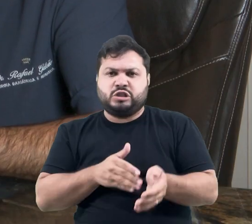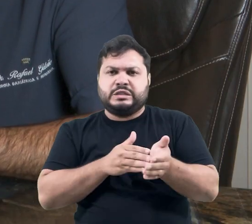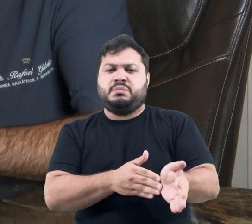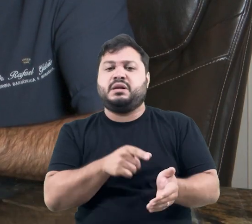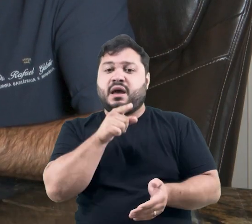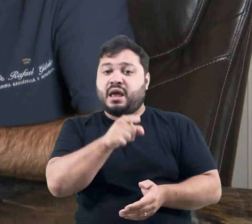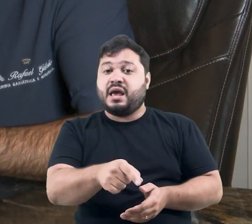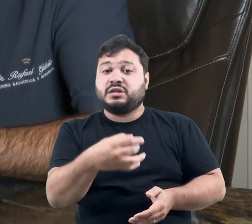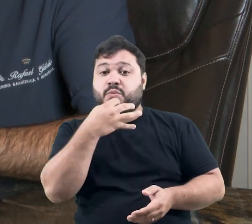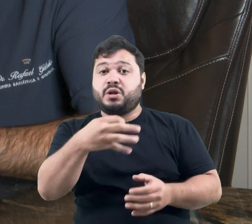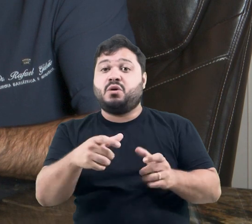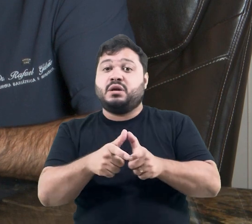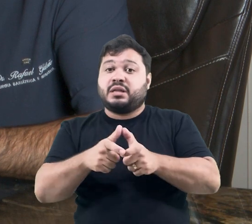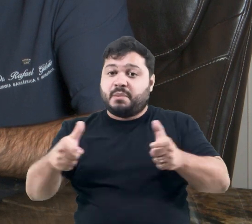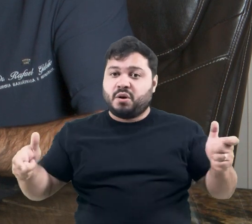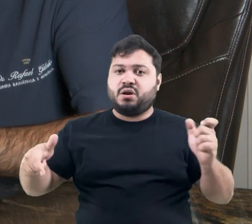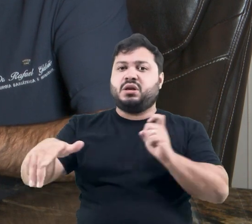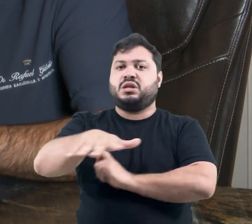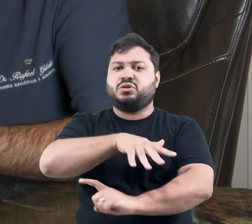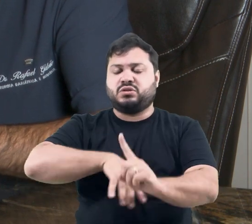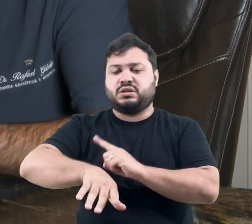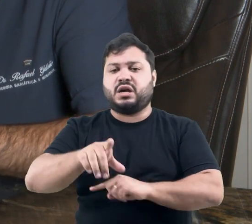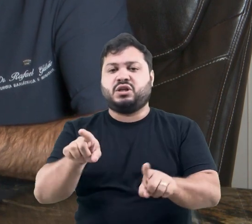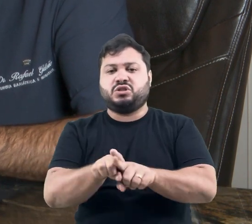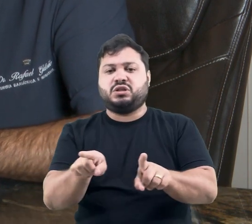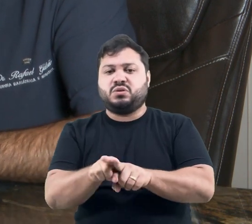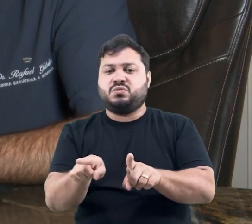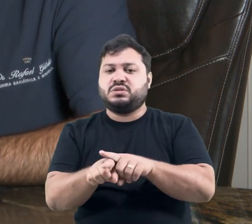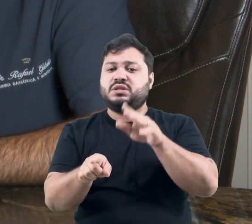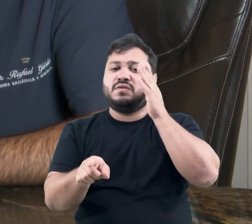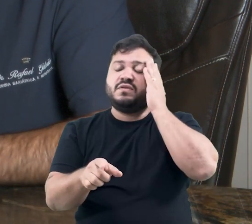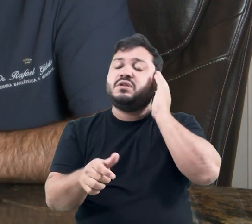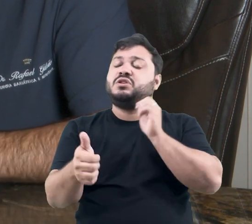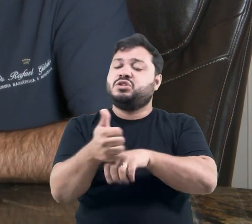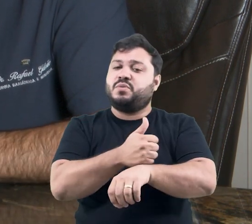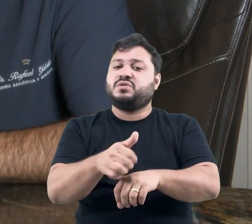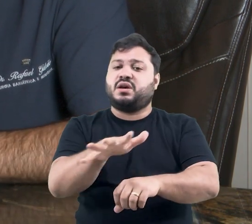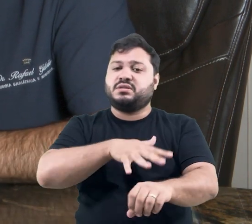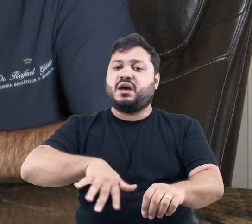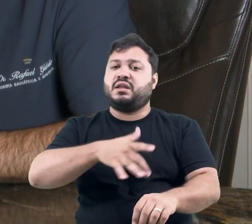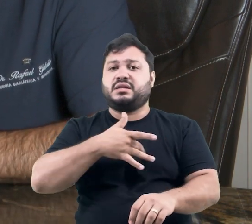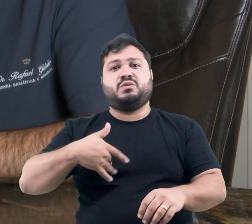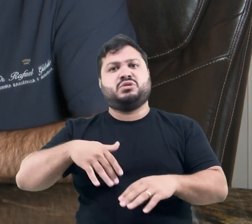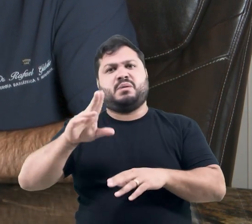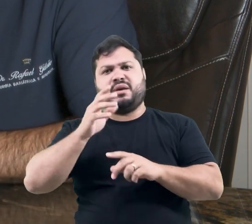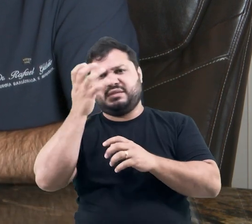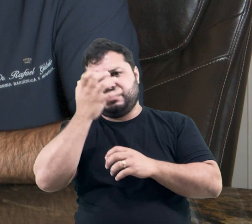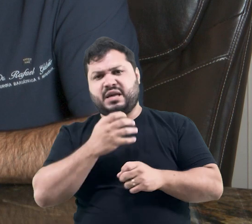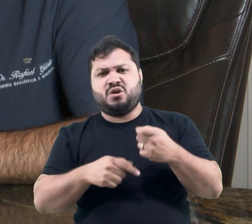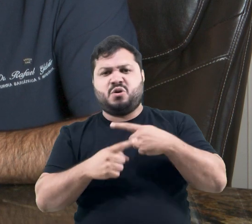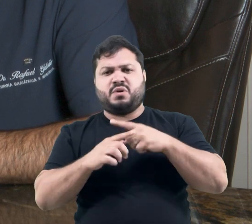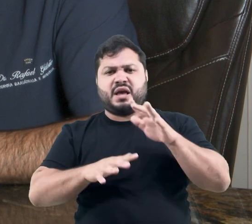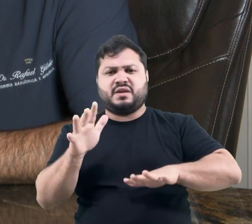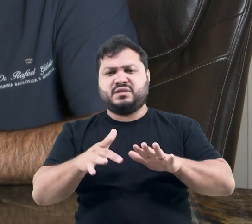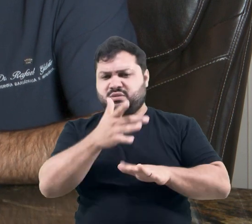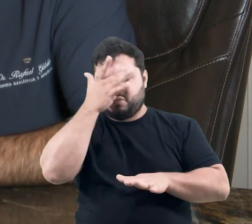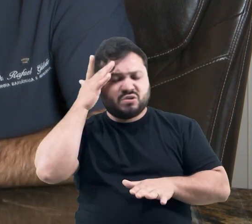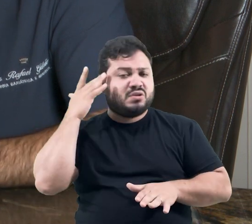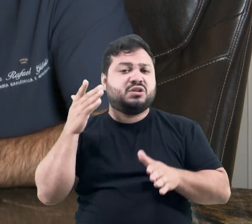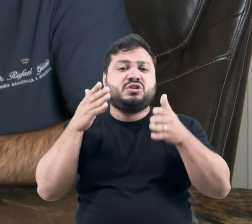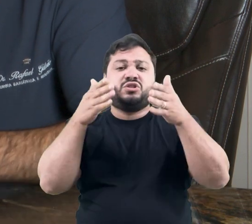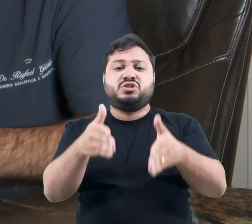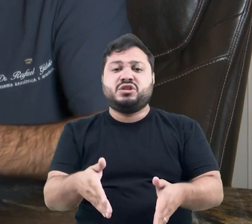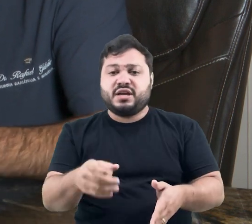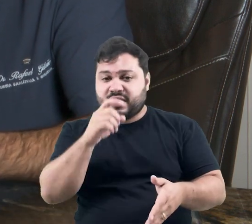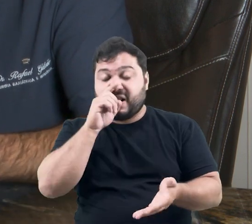Essa é o ponto de vista da grande parte da sociedade, inclusive de profissionais da saúde, o que é mais sério ainda, porque às vezes quando o paciente chega